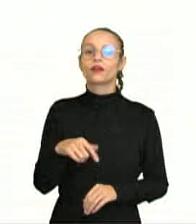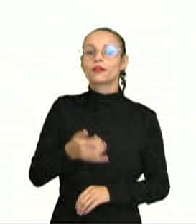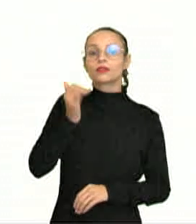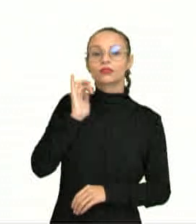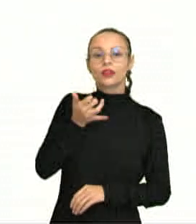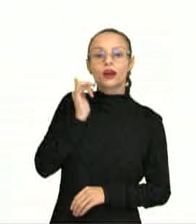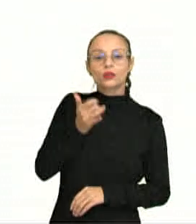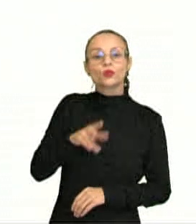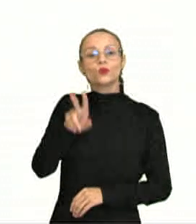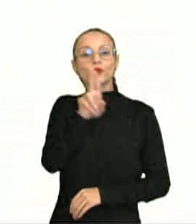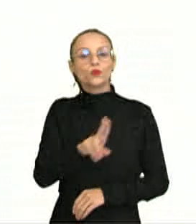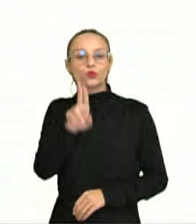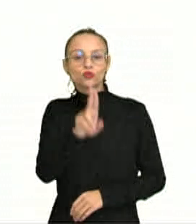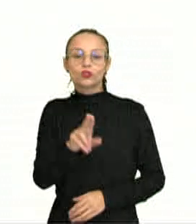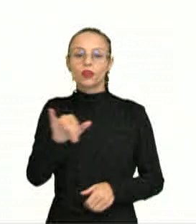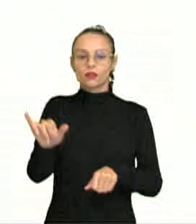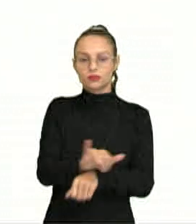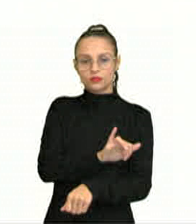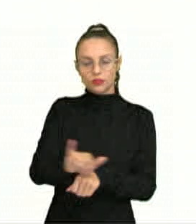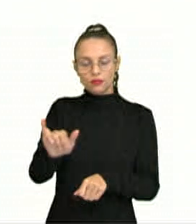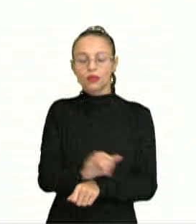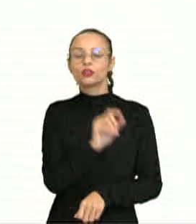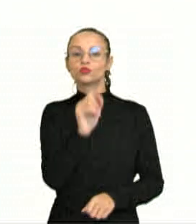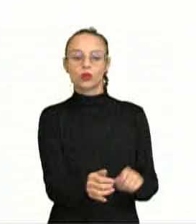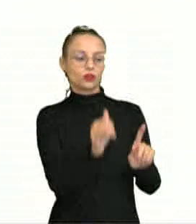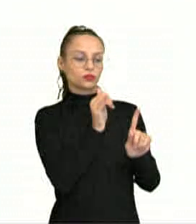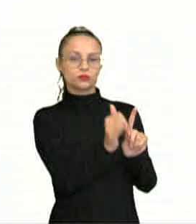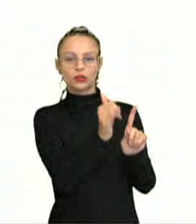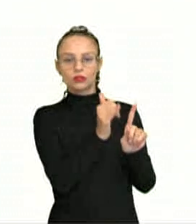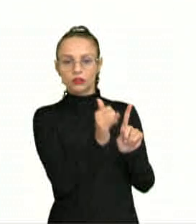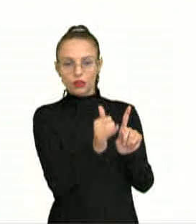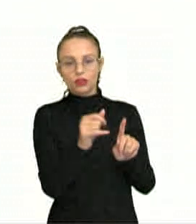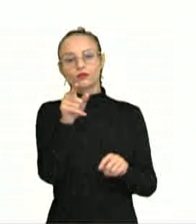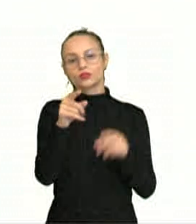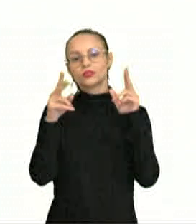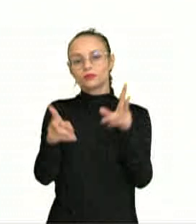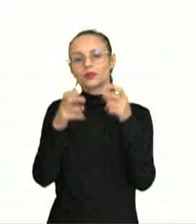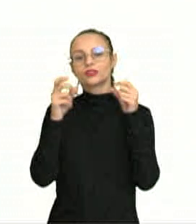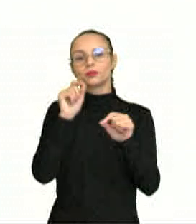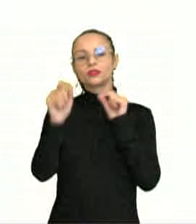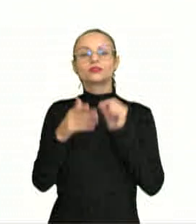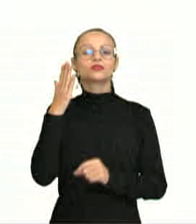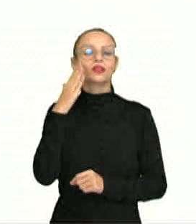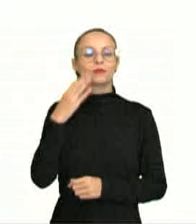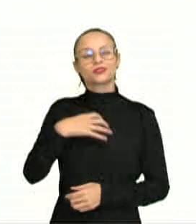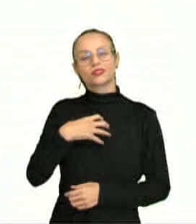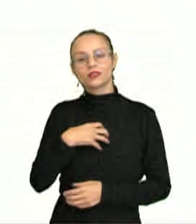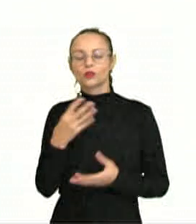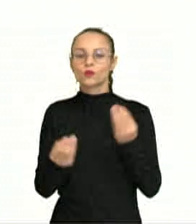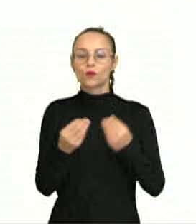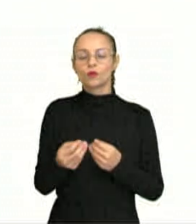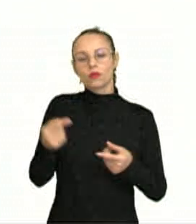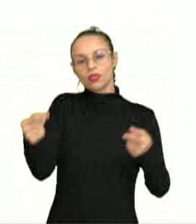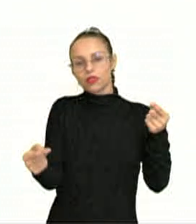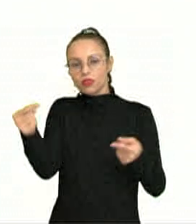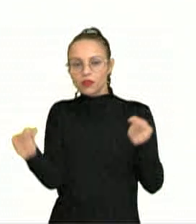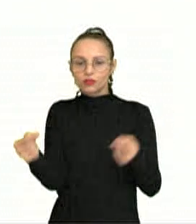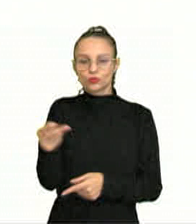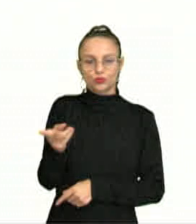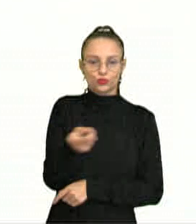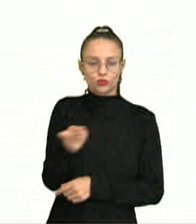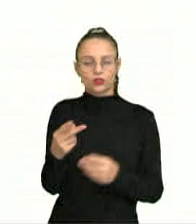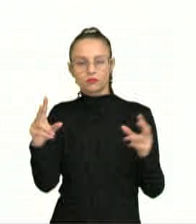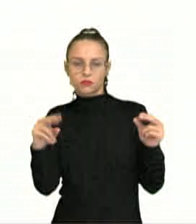narrador utiliza esse recurso, discurso direto, para que você tenha a ideia mesmo, a sensação de que as personagens estão